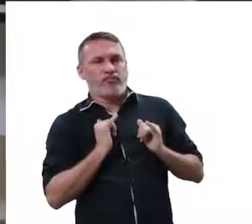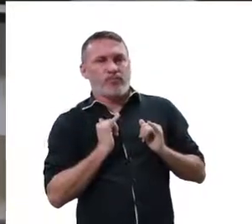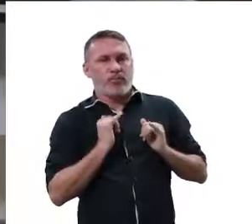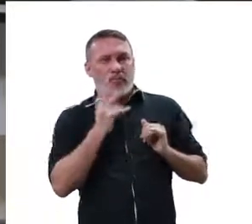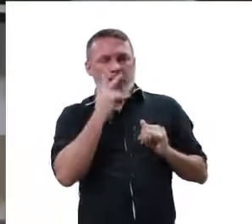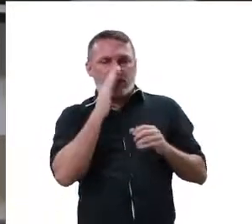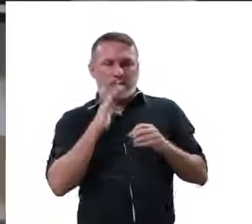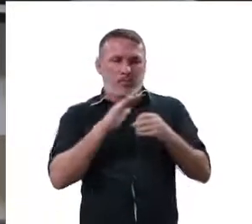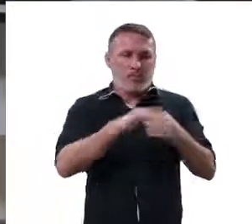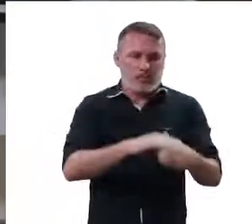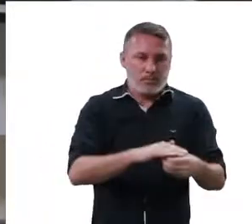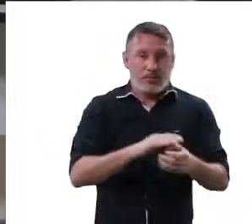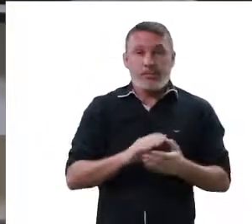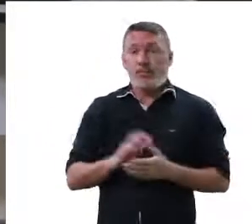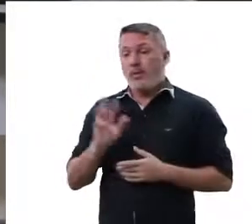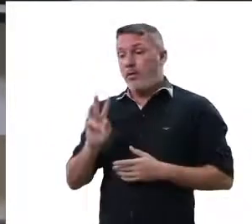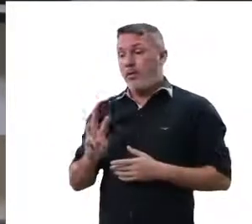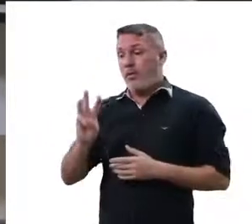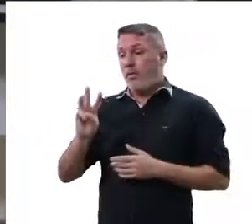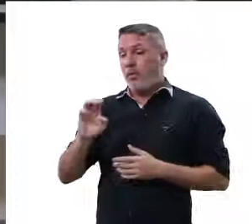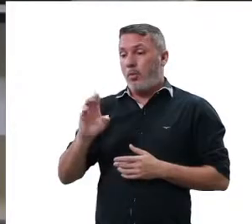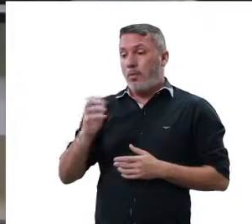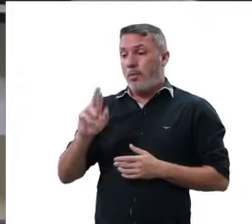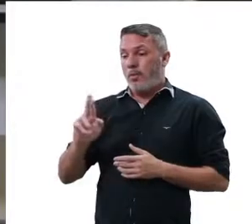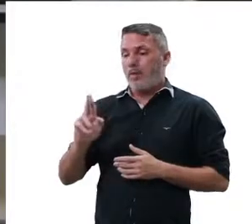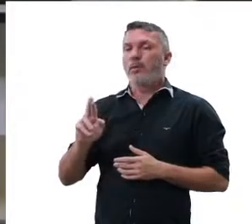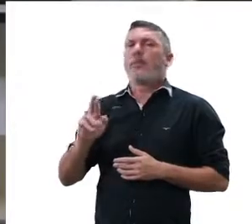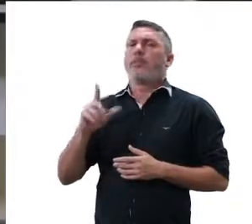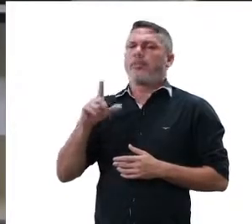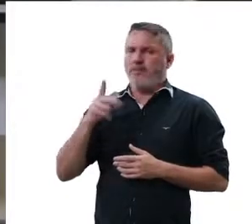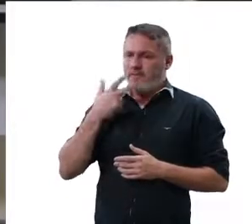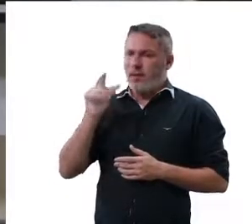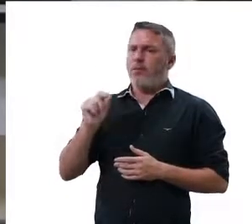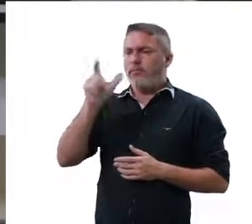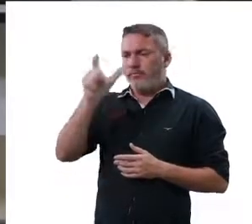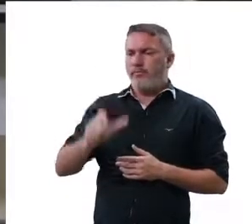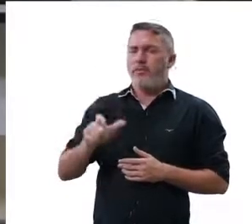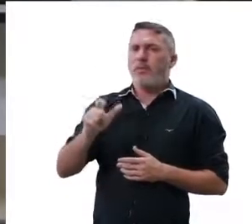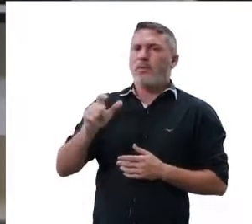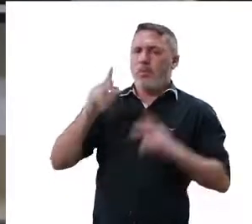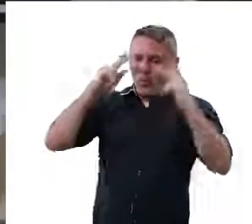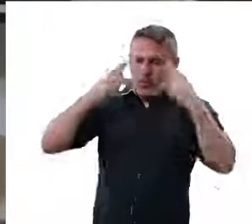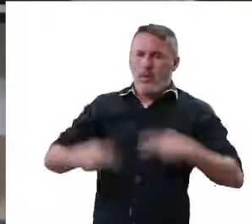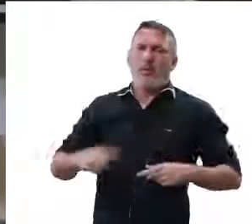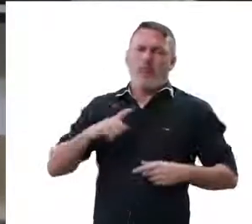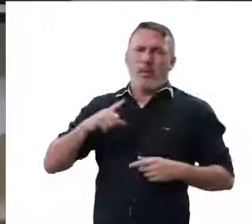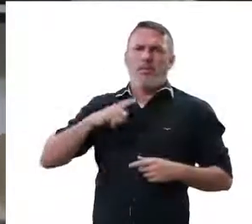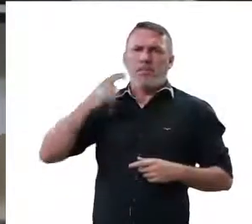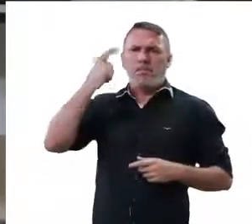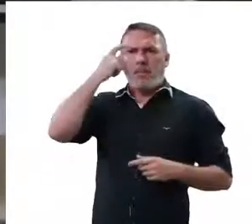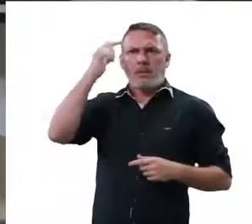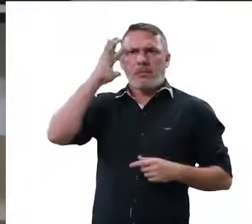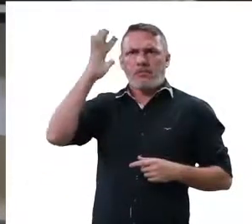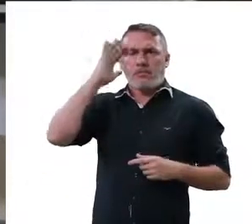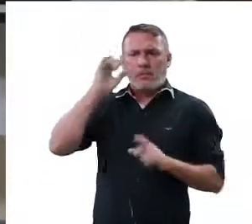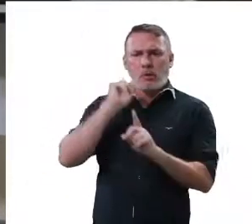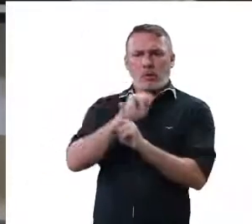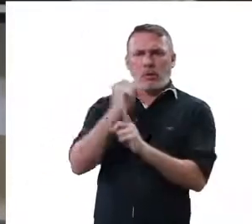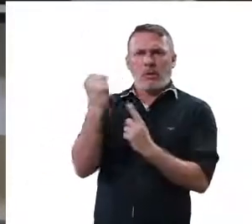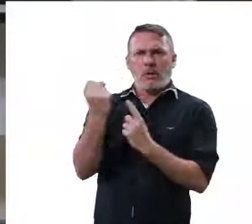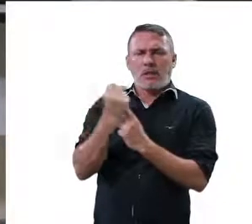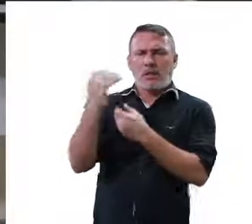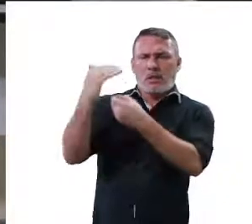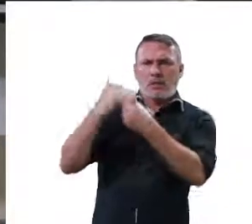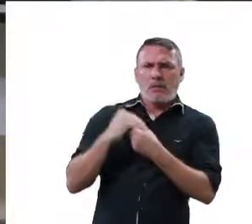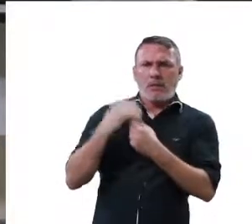pensante, ele consegue fugir a essa determinação. Então, ele vai agir